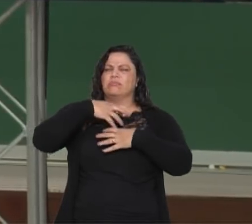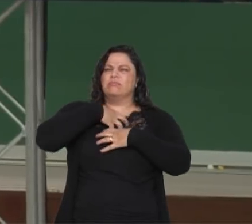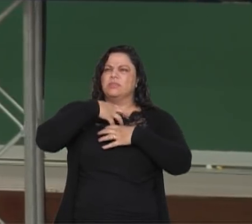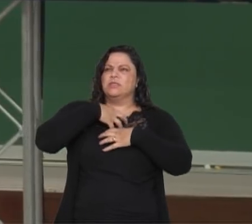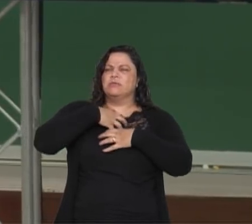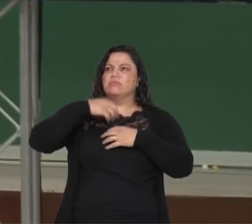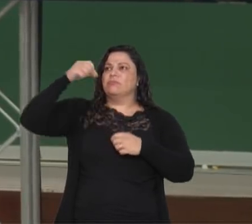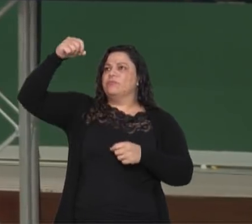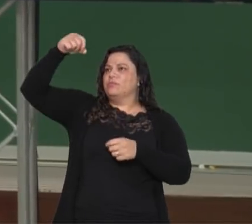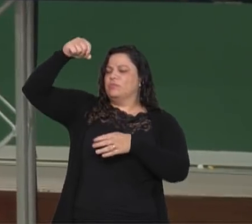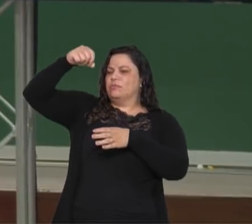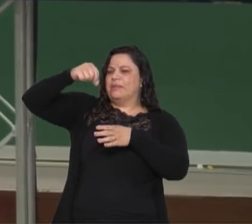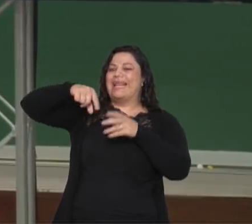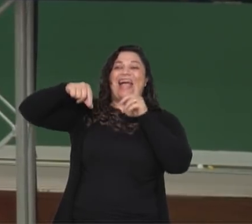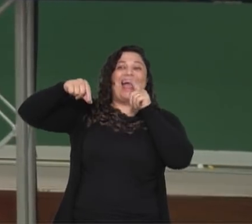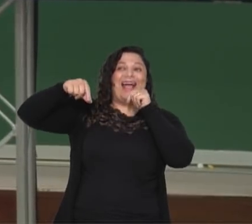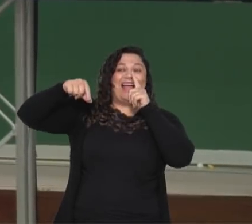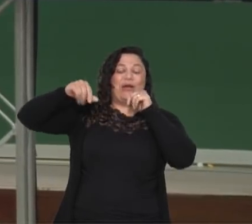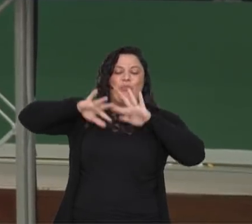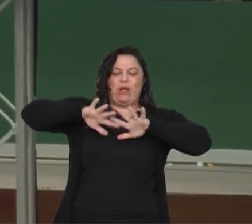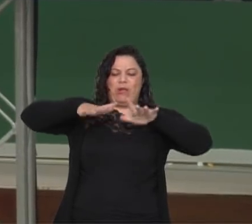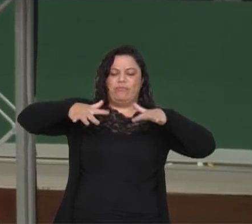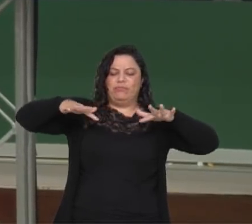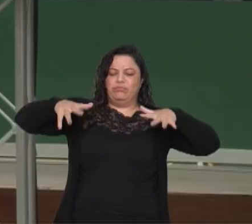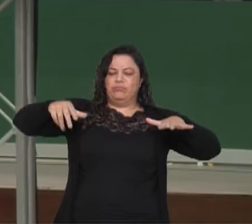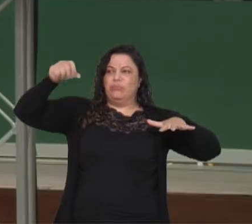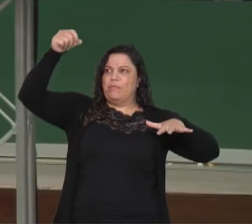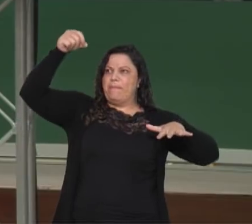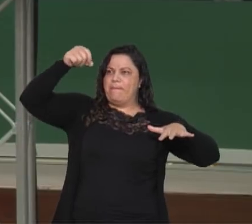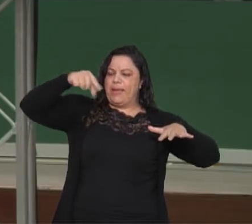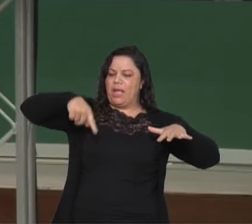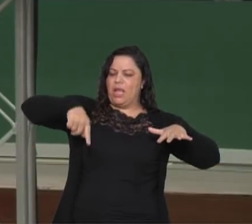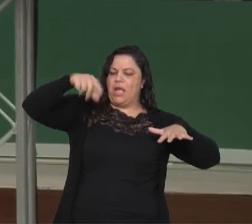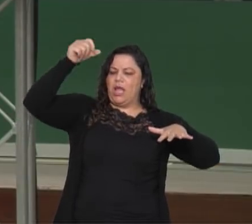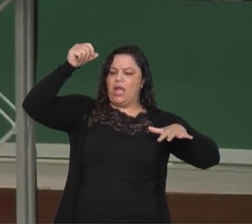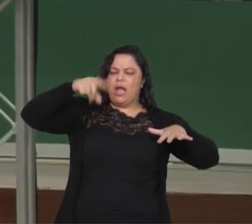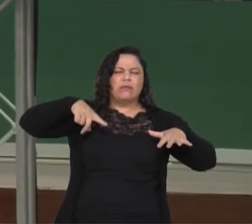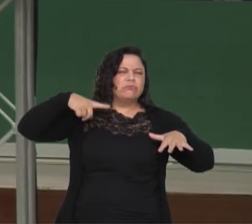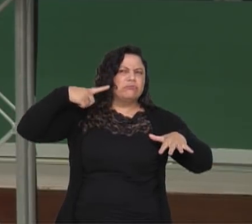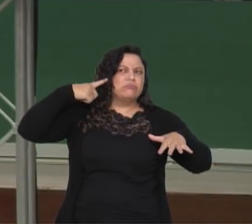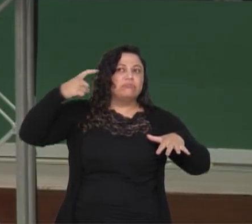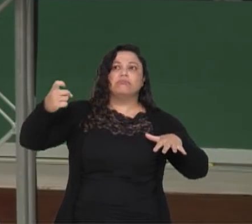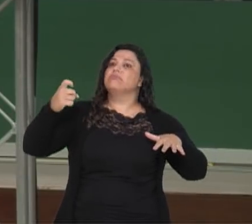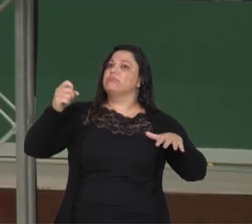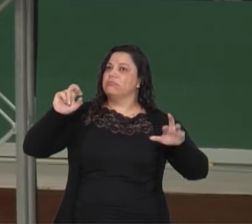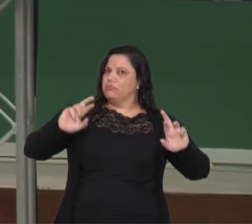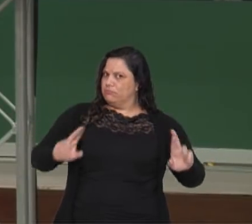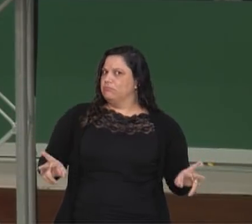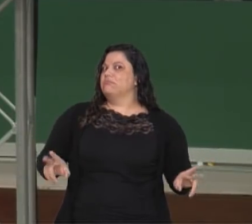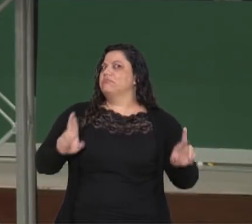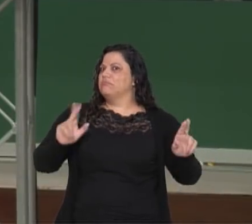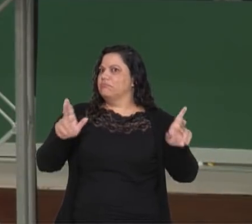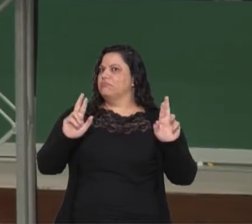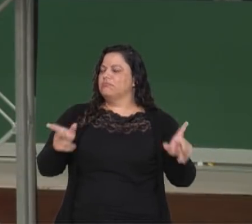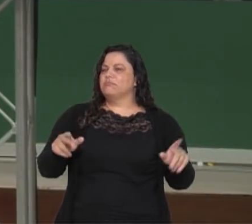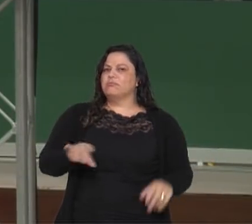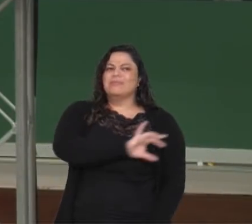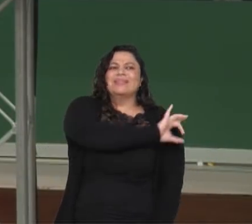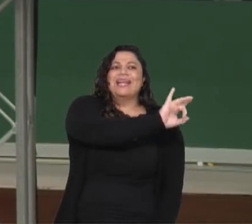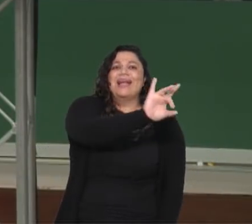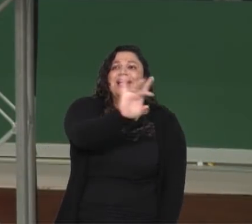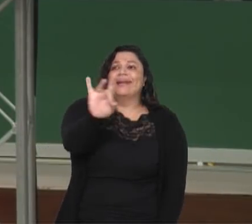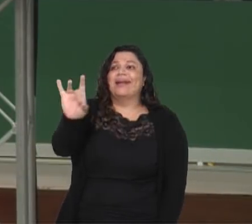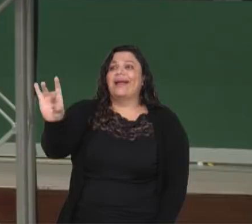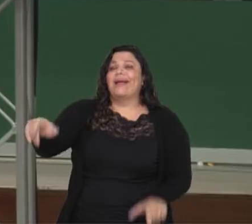cai na água, ela produz um certo som também, que tem um timbre específico. Cada pessoa ela tem uma